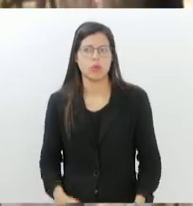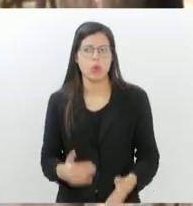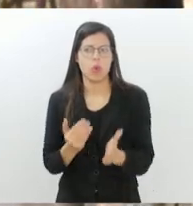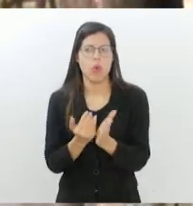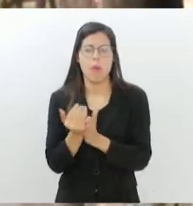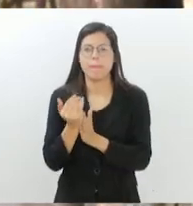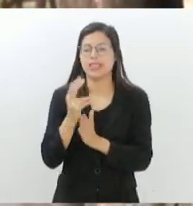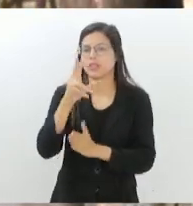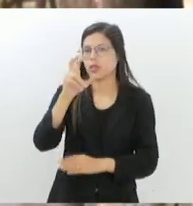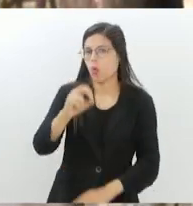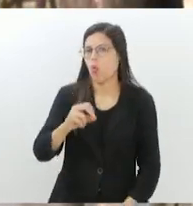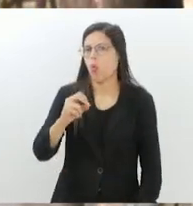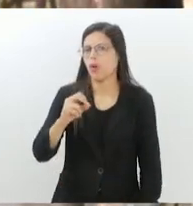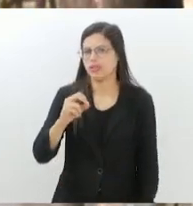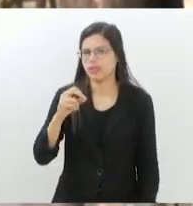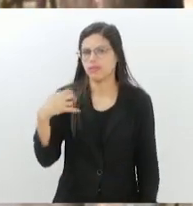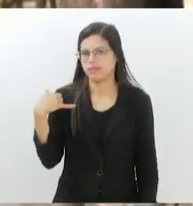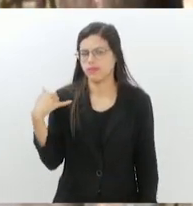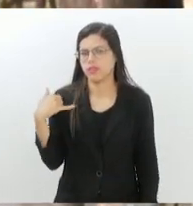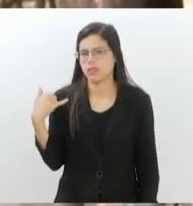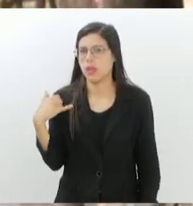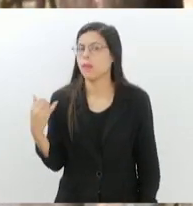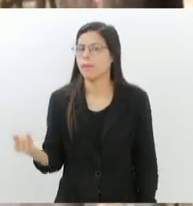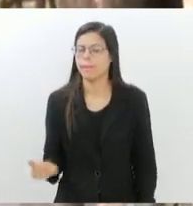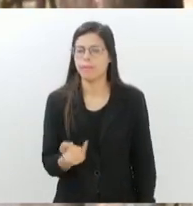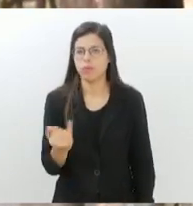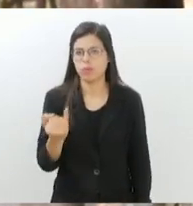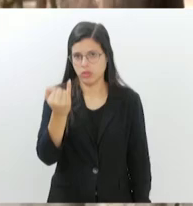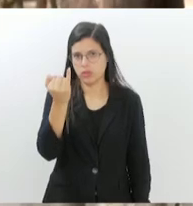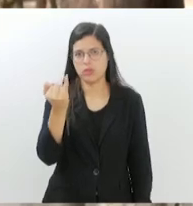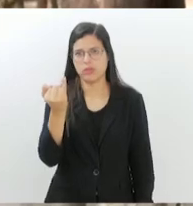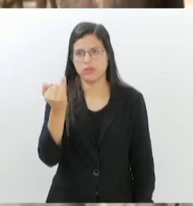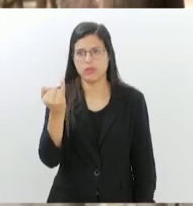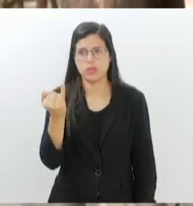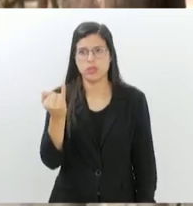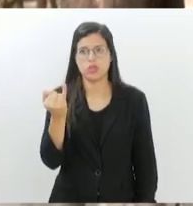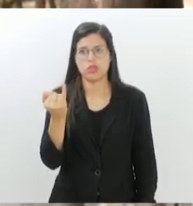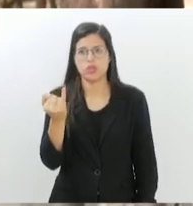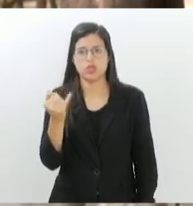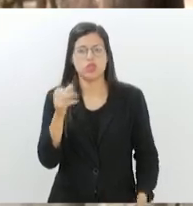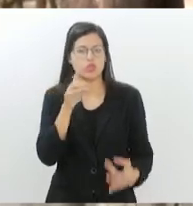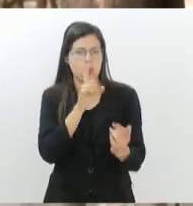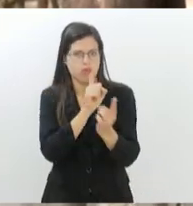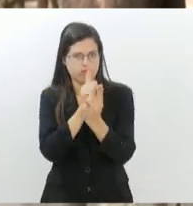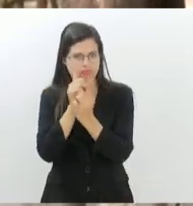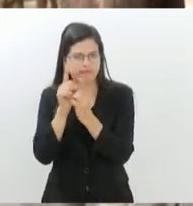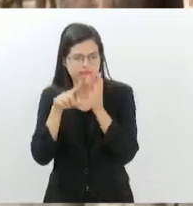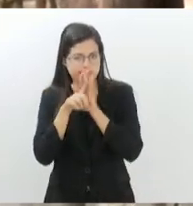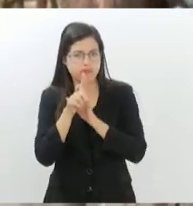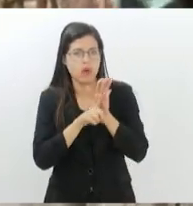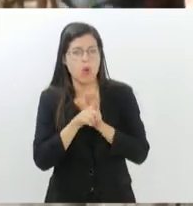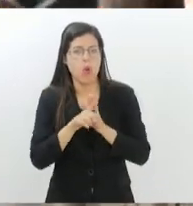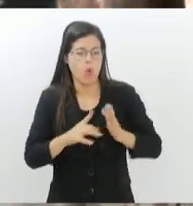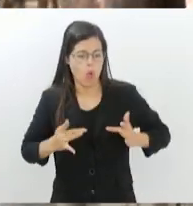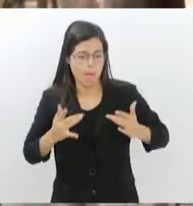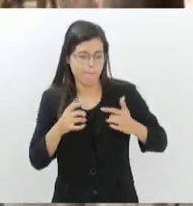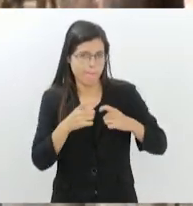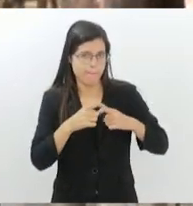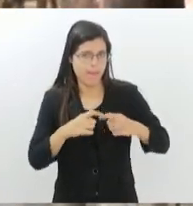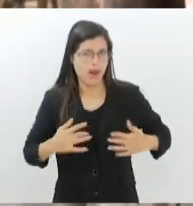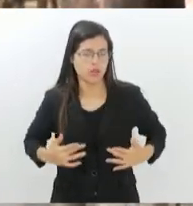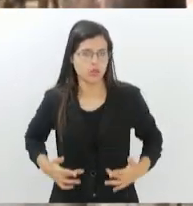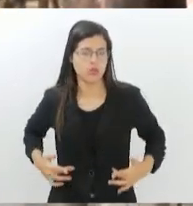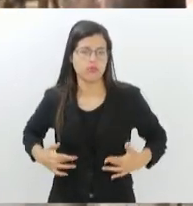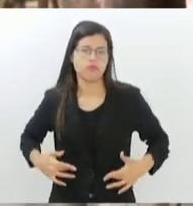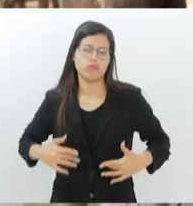aos 50 anos. E é importantíssimo. E aí, com o exame, seu urologista vai decidir se você vai fazer um